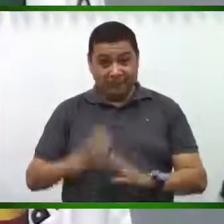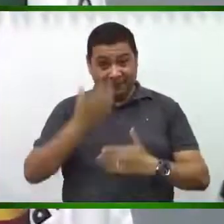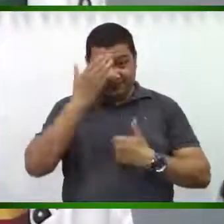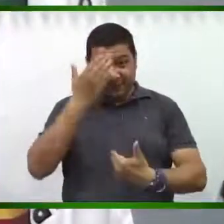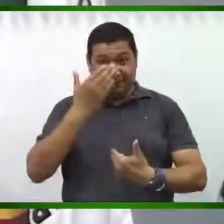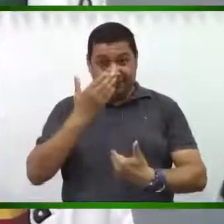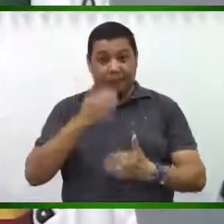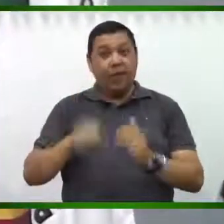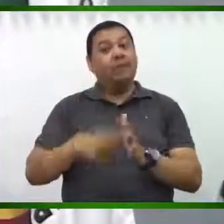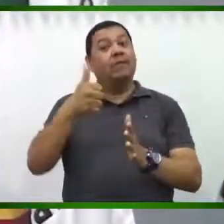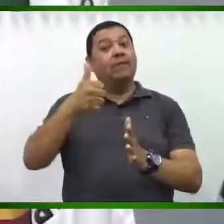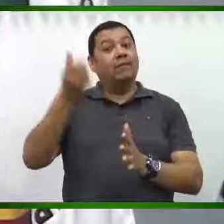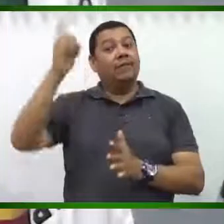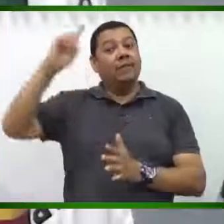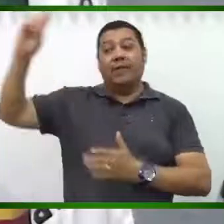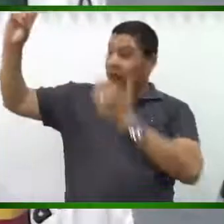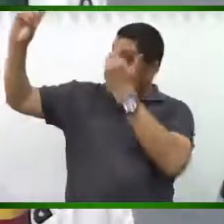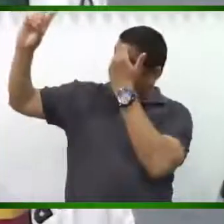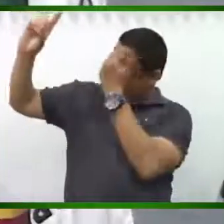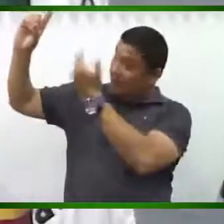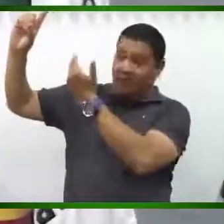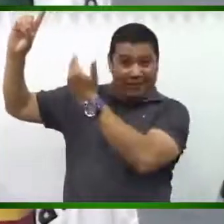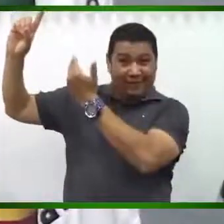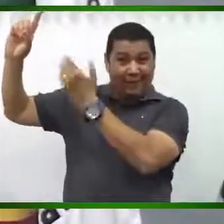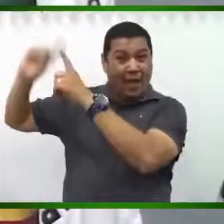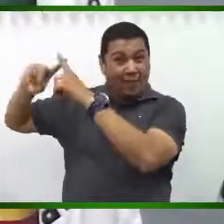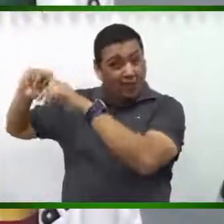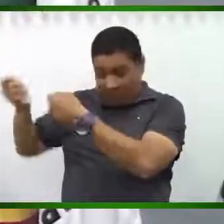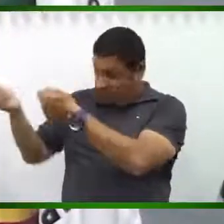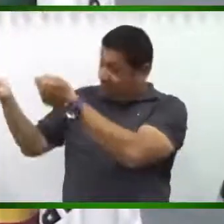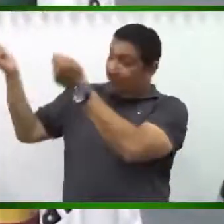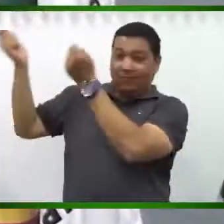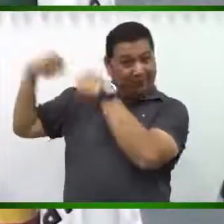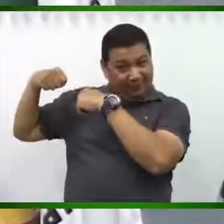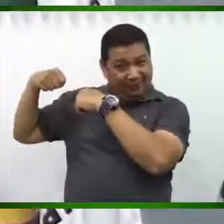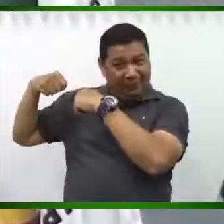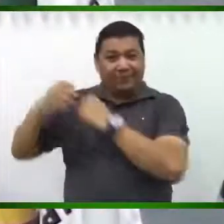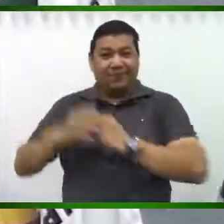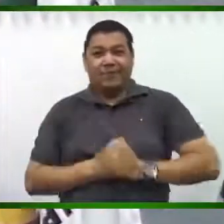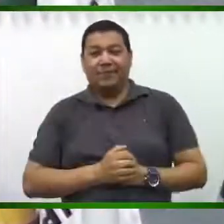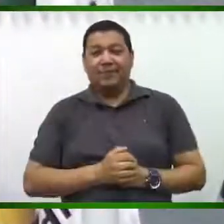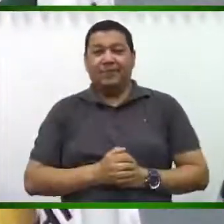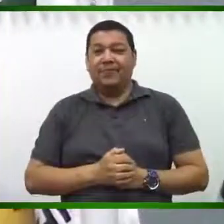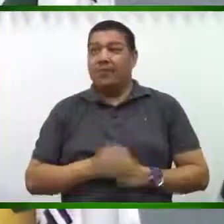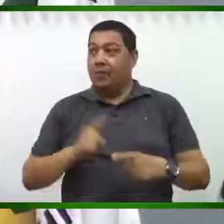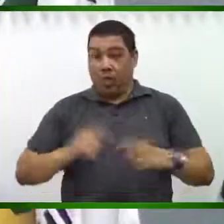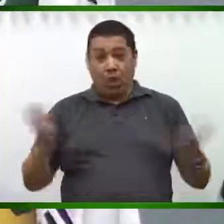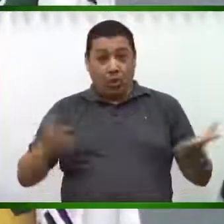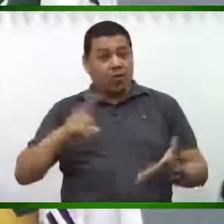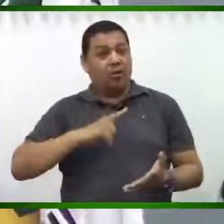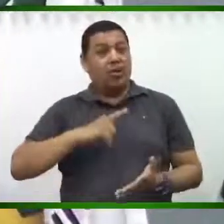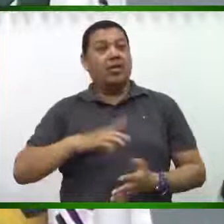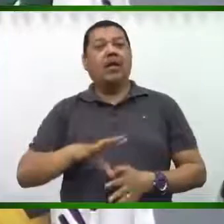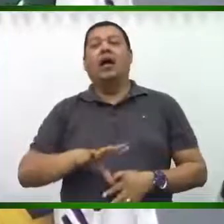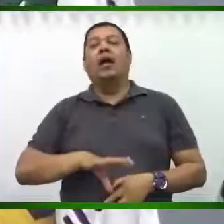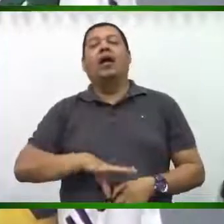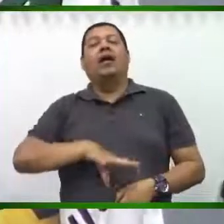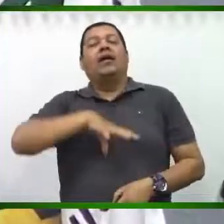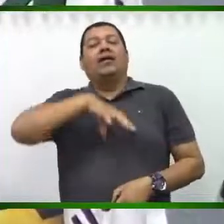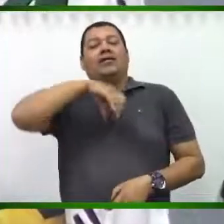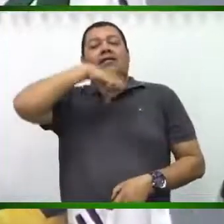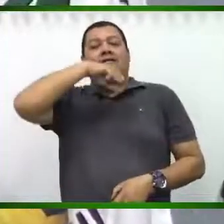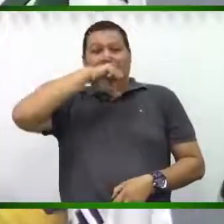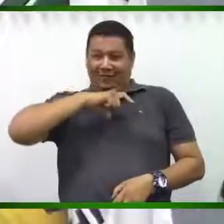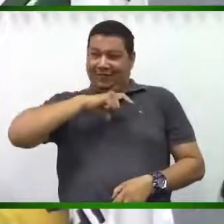agradecer primeiramente a Deus pela oportunidade do fôlego, do ar que